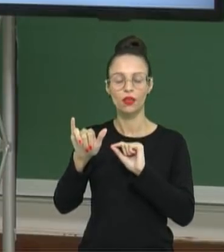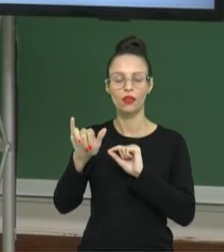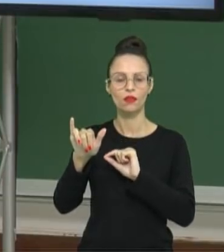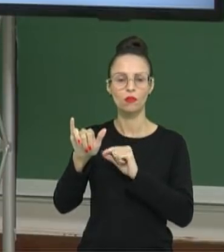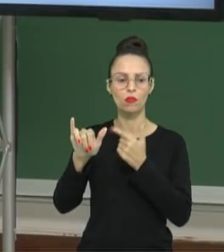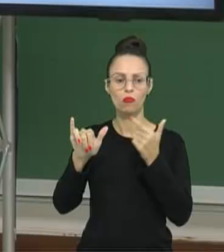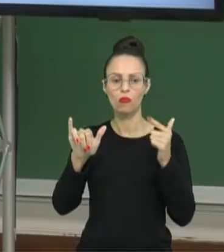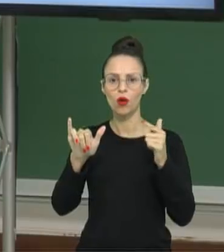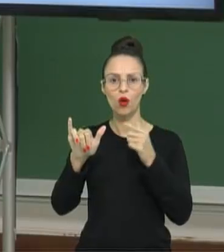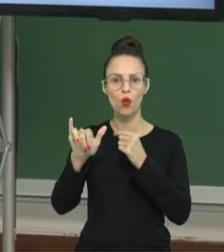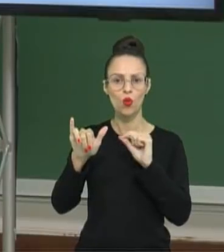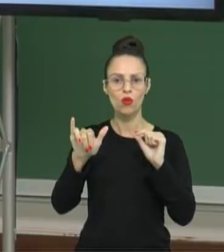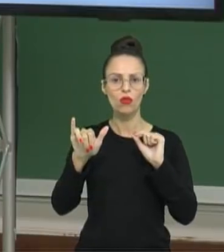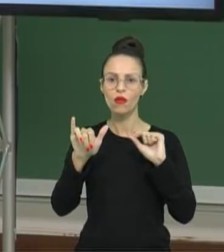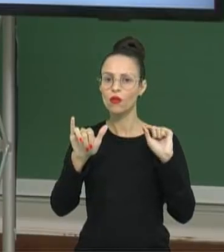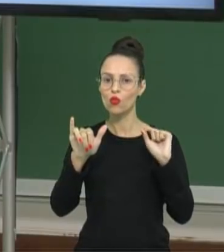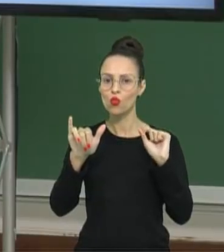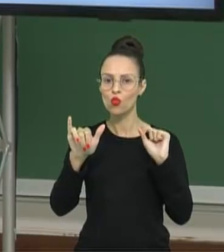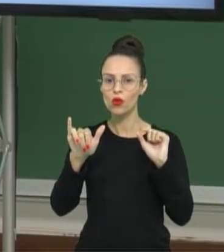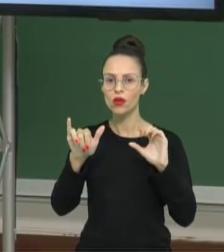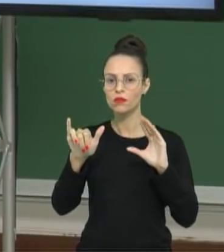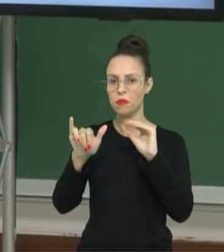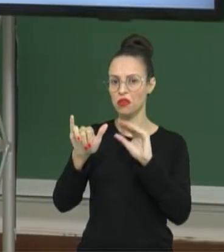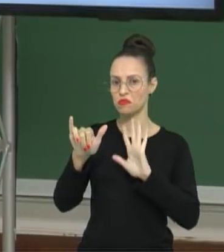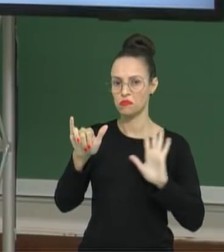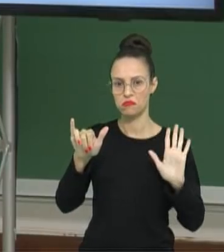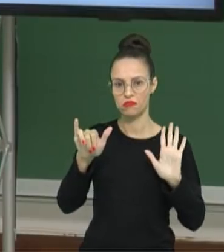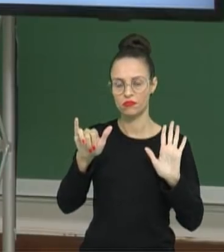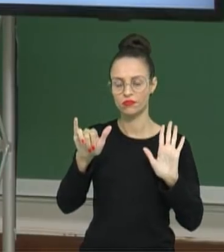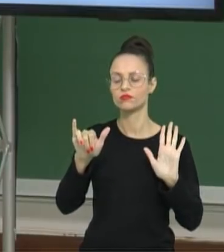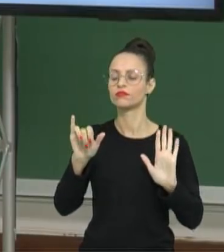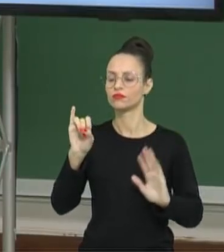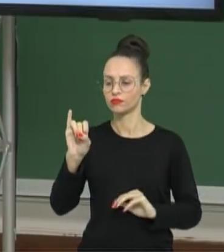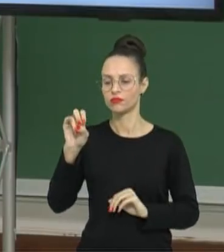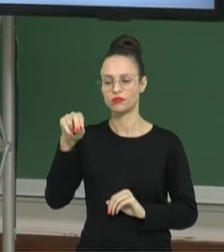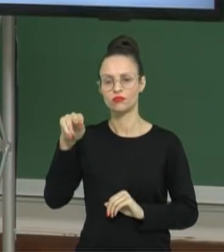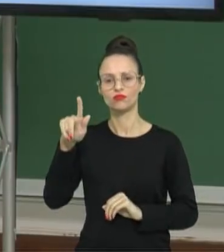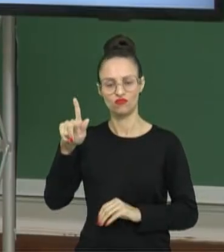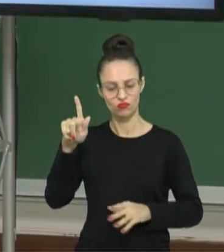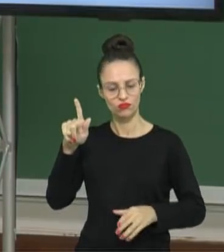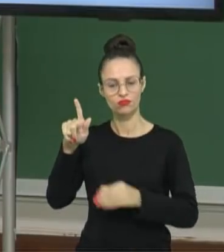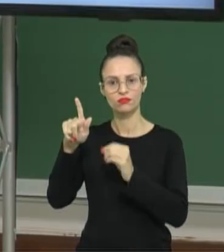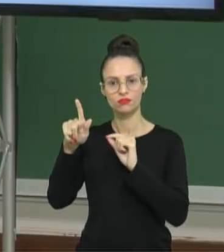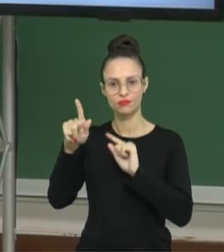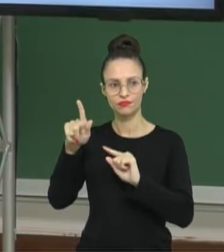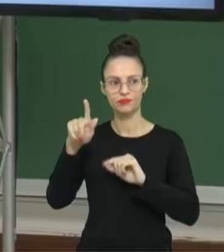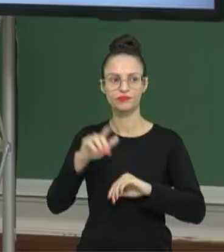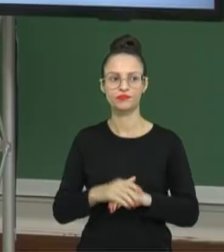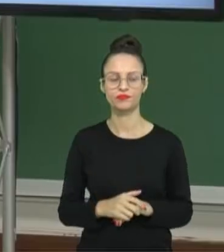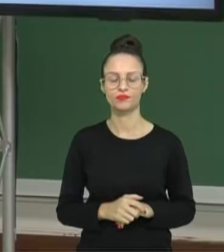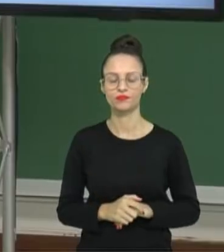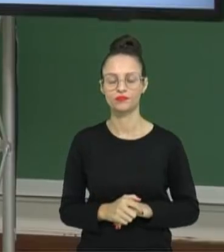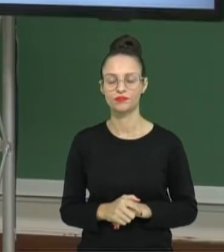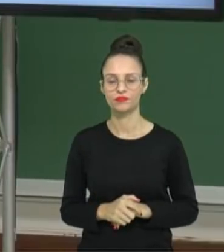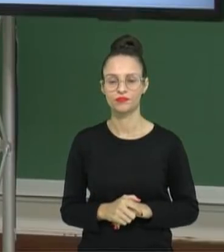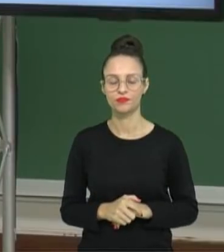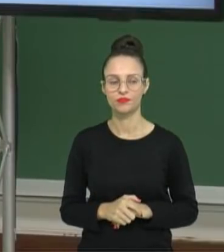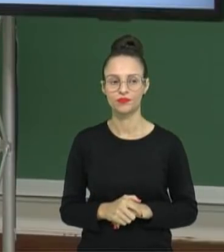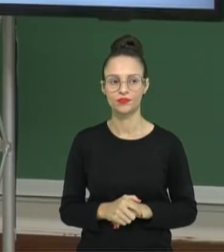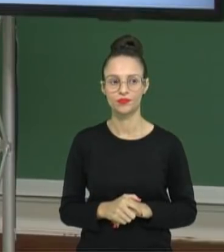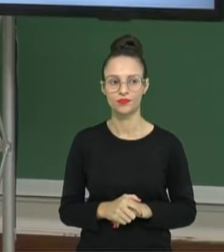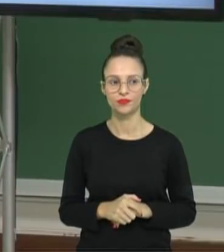nós não temos nenhuma situação que mexa com ele. Então, a gente acrescenta o ing. He is